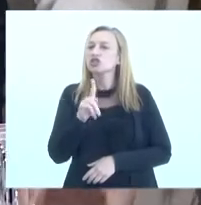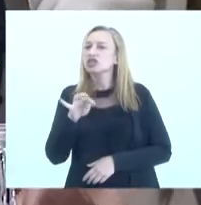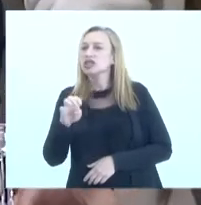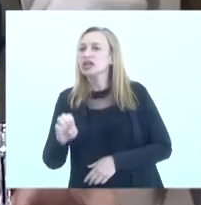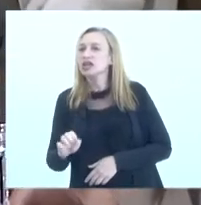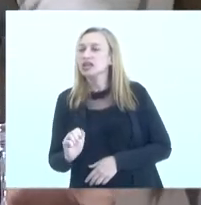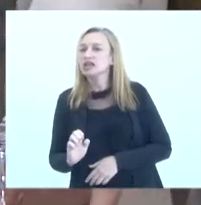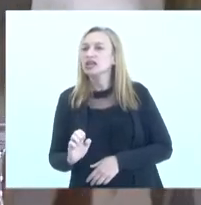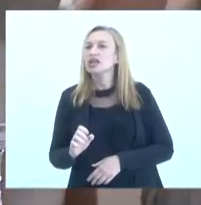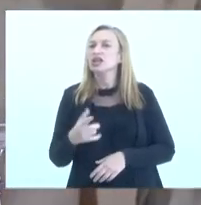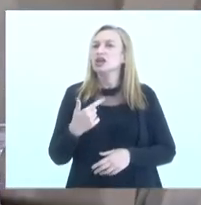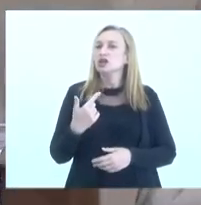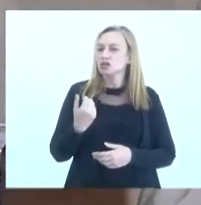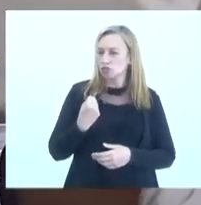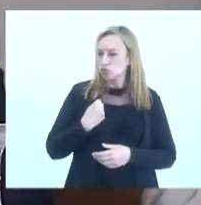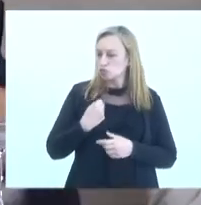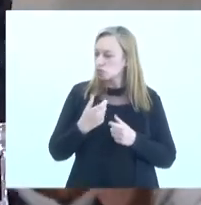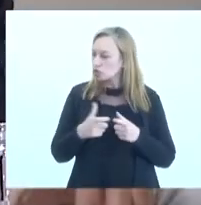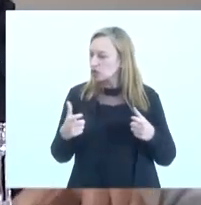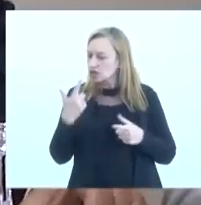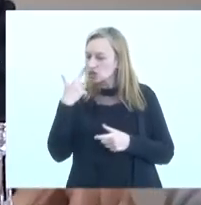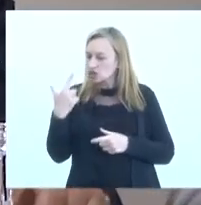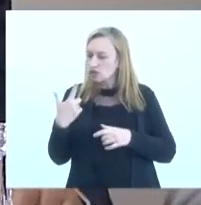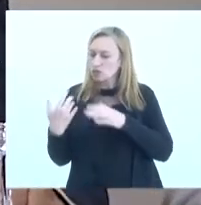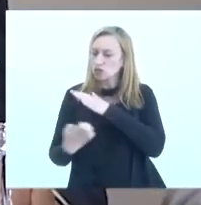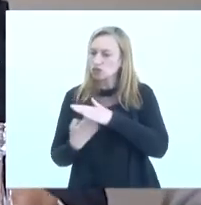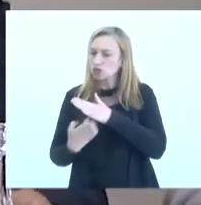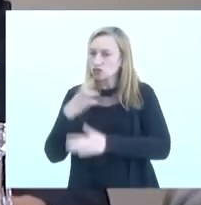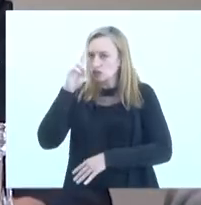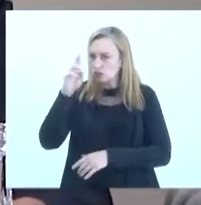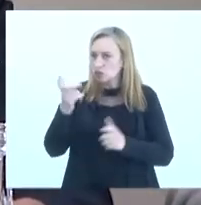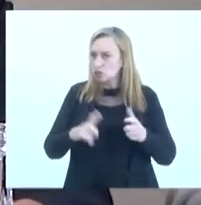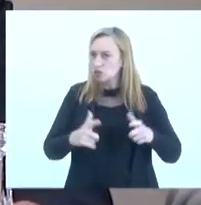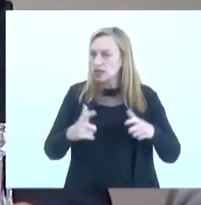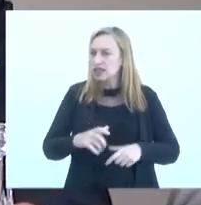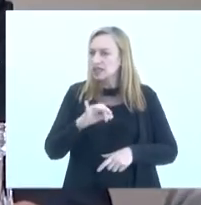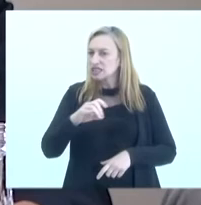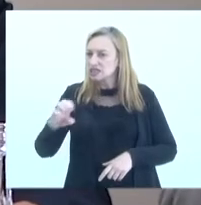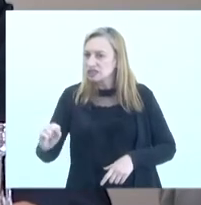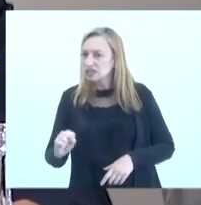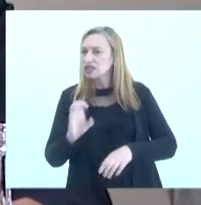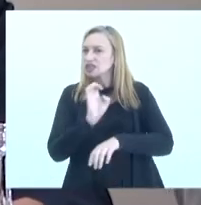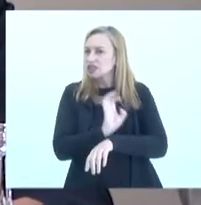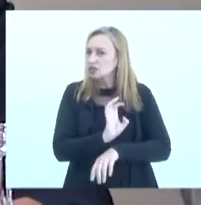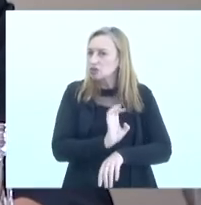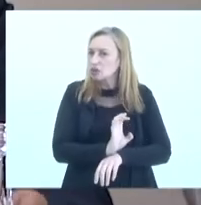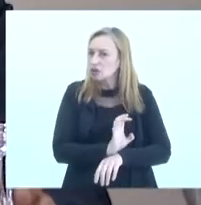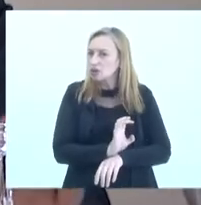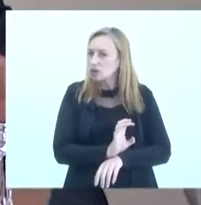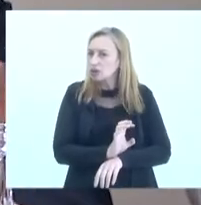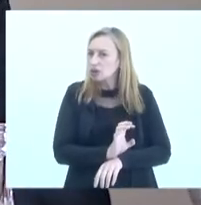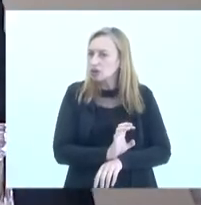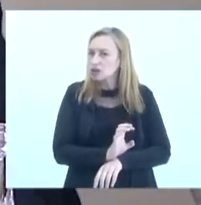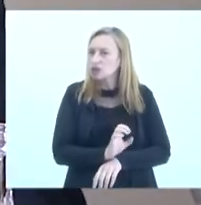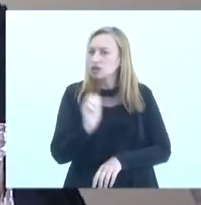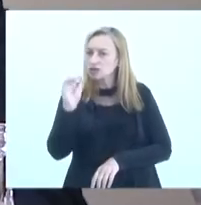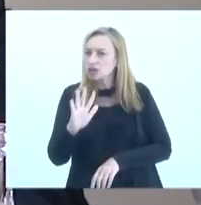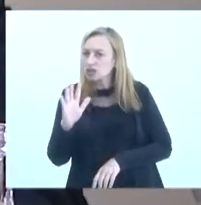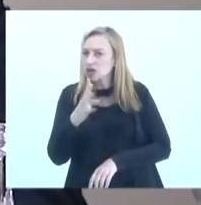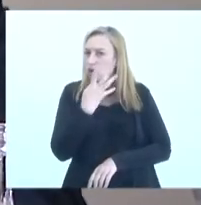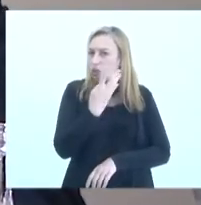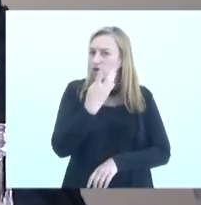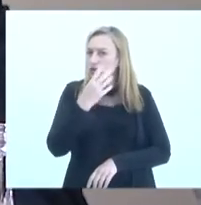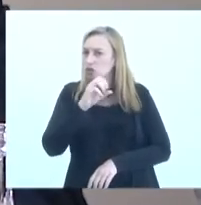uma demanda que a gente viu dos empresários locais em relação ao Simples Estadual. O Simples Nacional tem um teto de